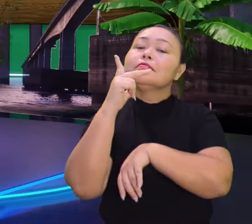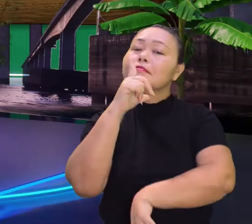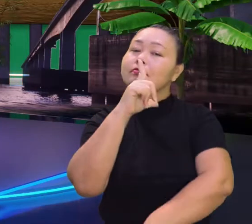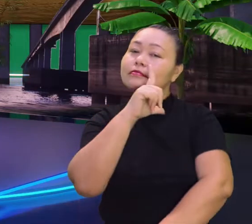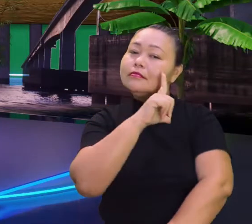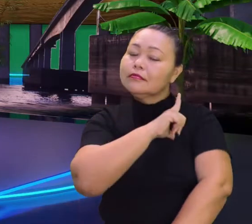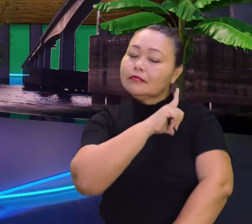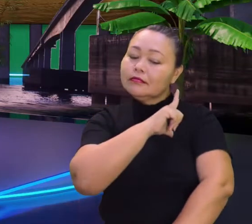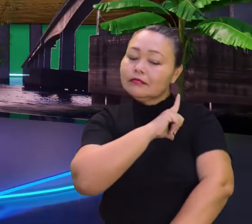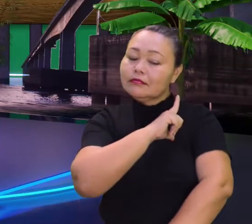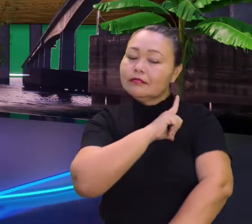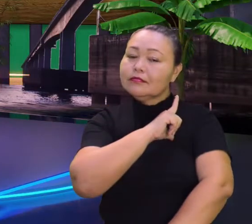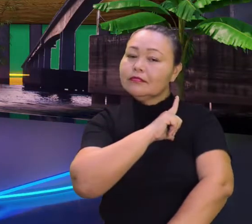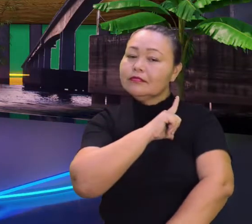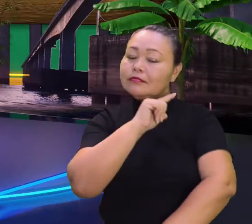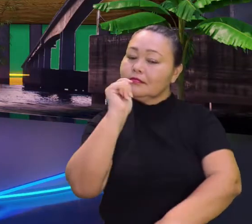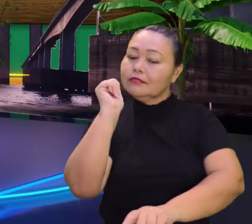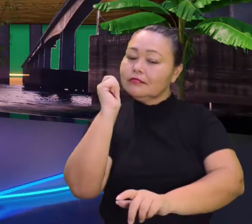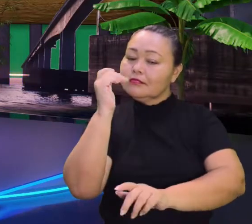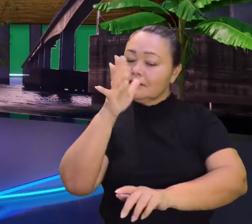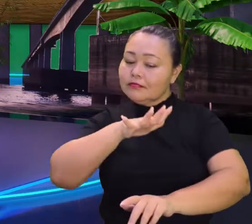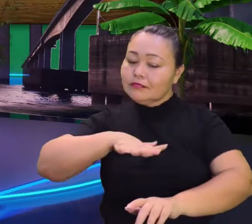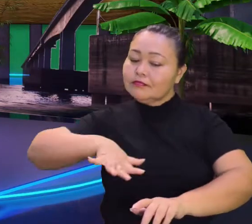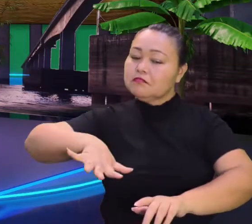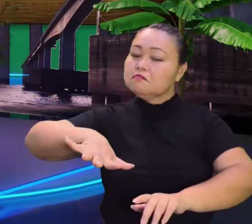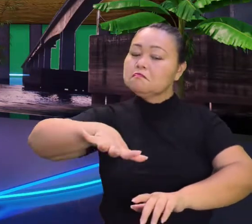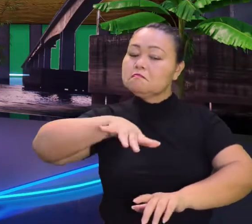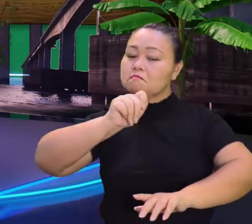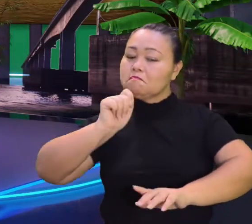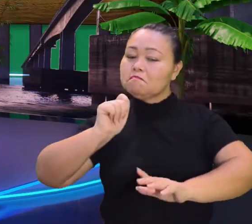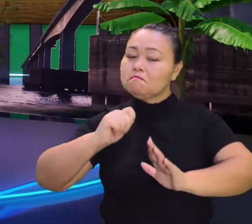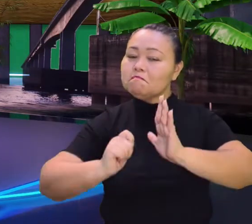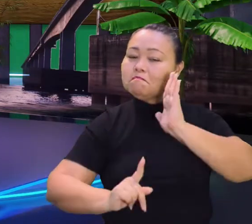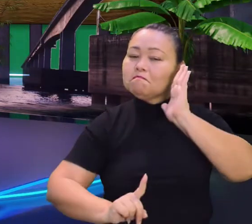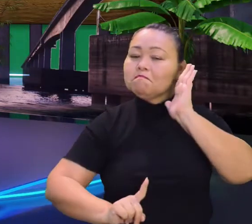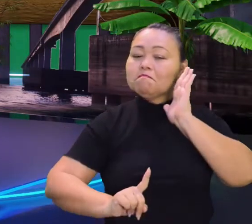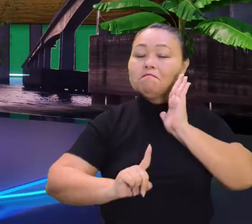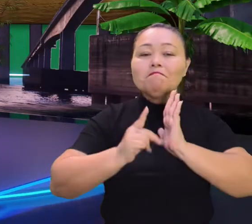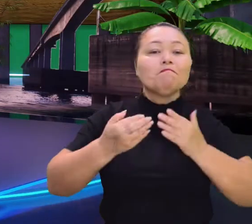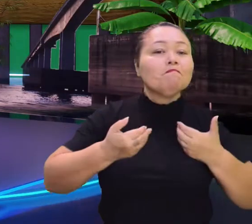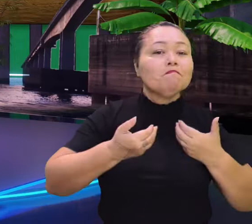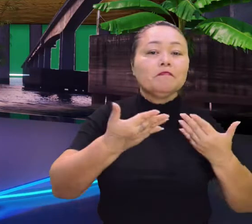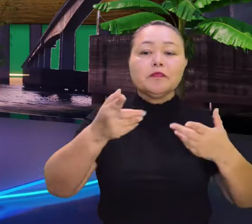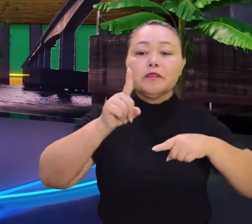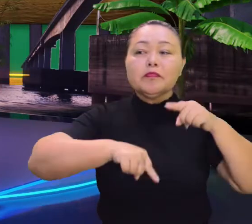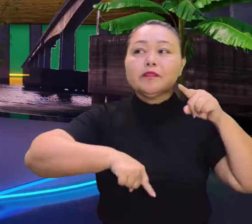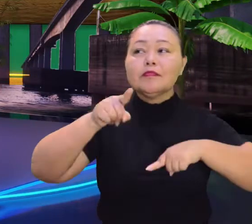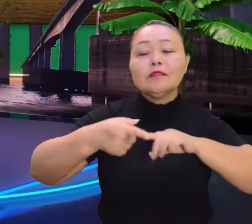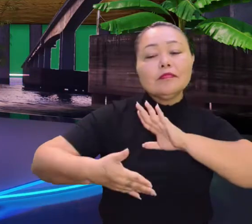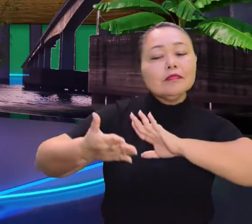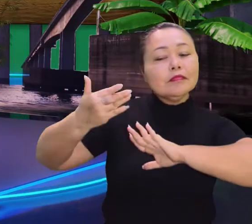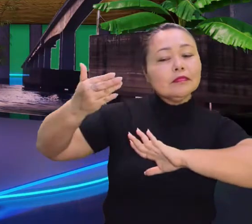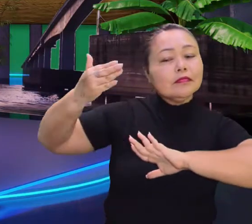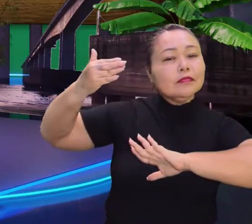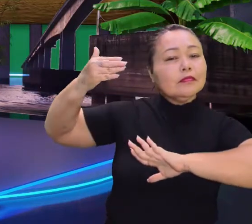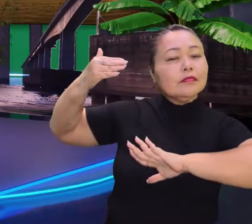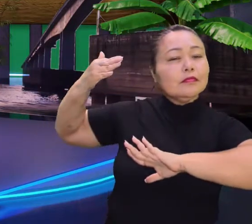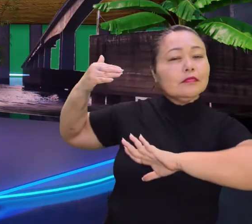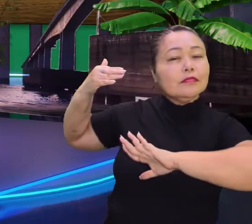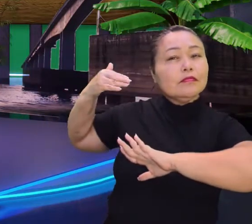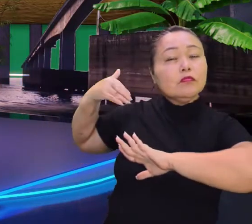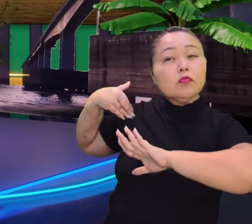potencial de ser um lugar para escoar essa produtividade desde o tempo